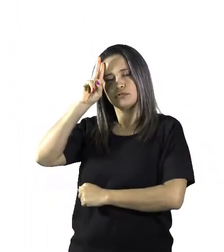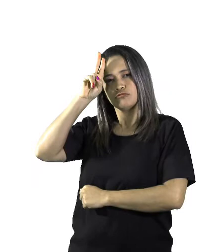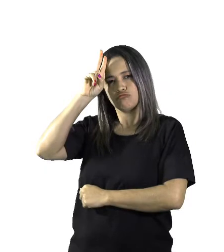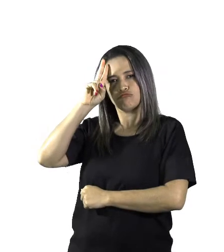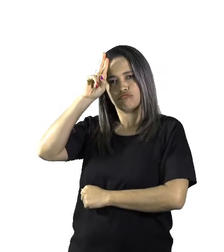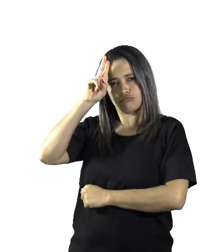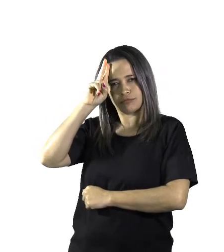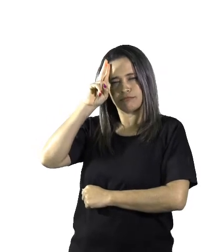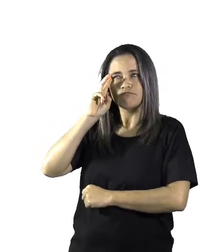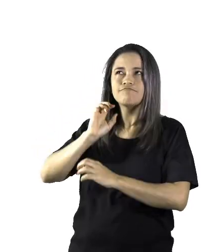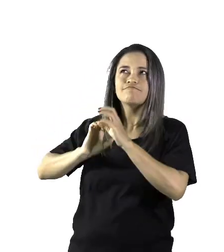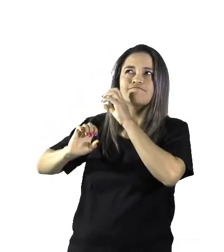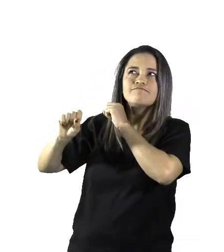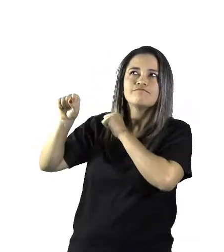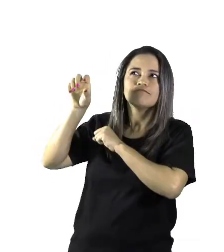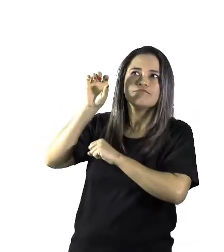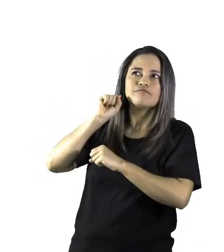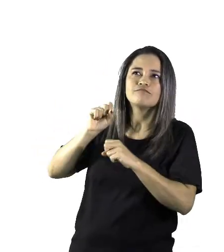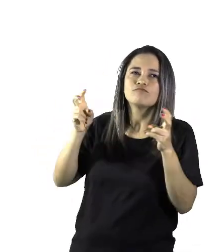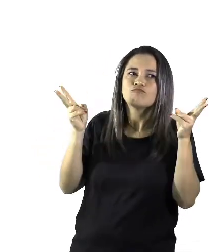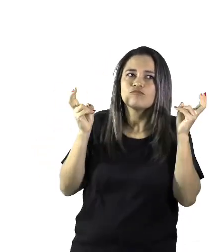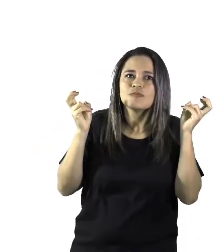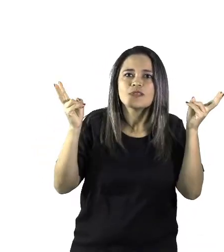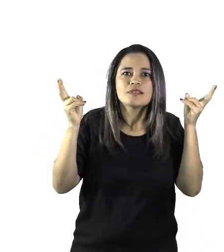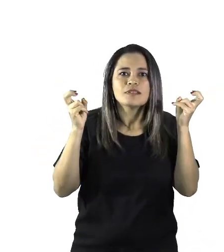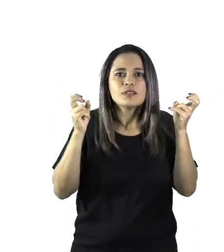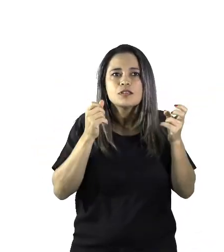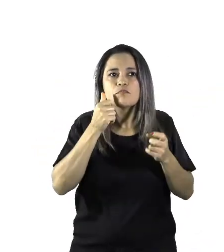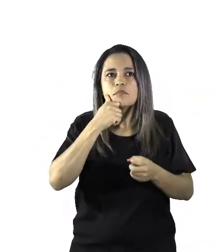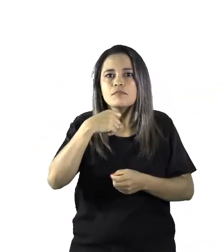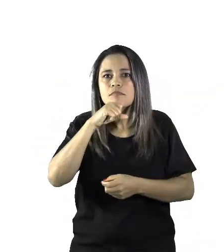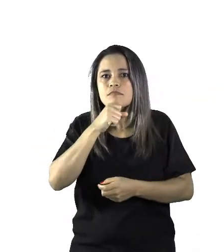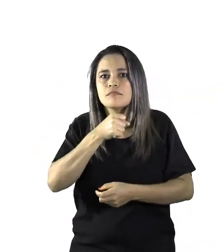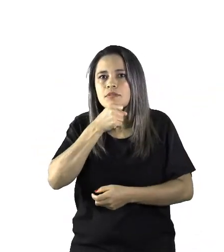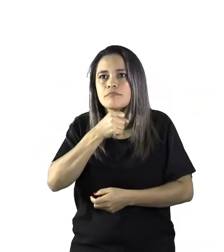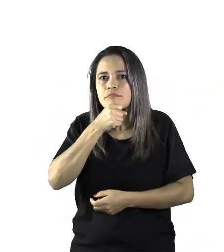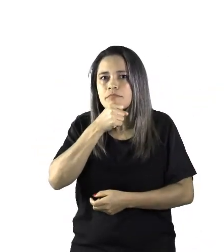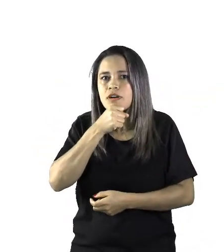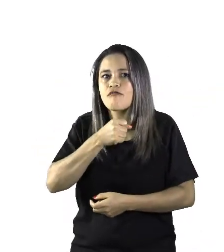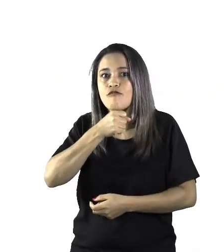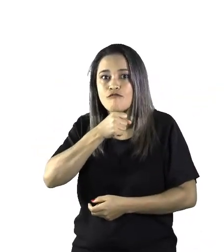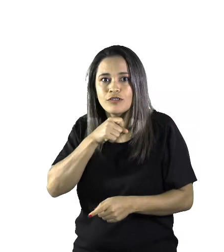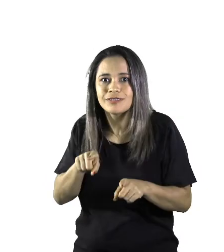que ouvia de seus pais e de sua avó. Quando aprendeu